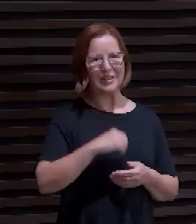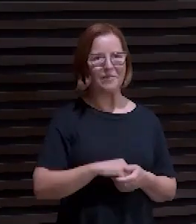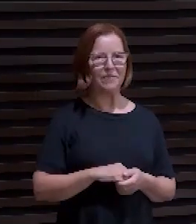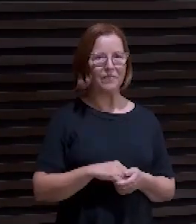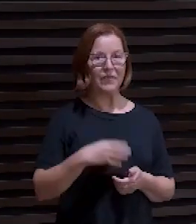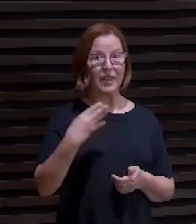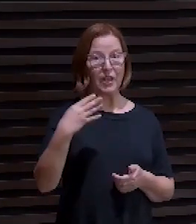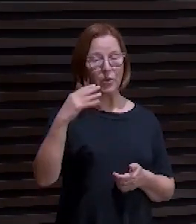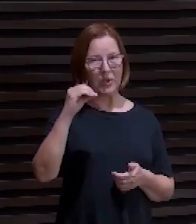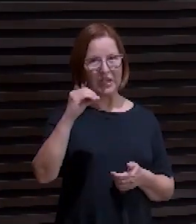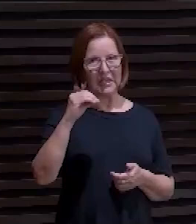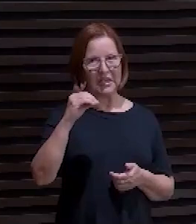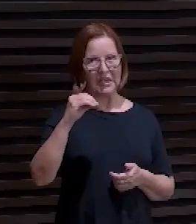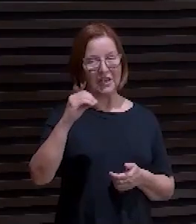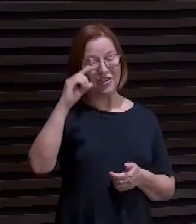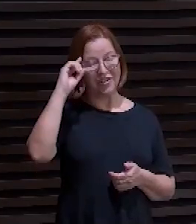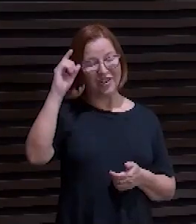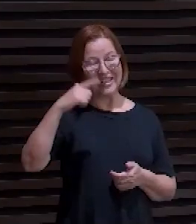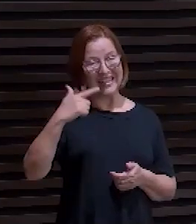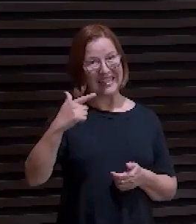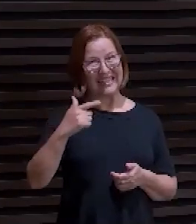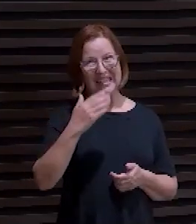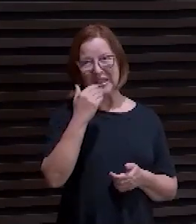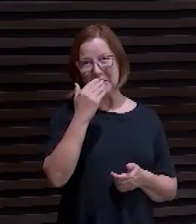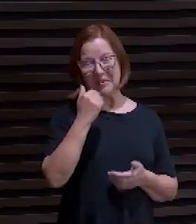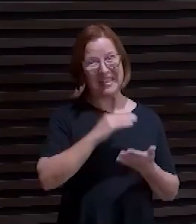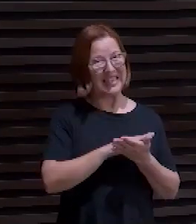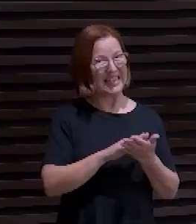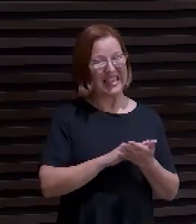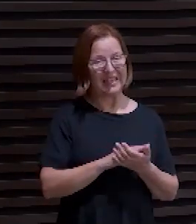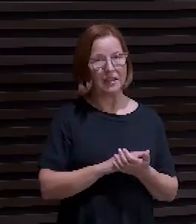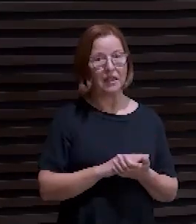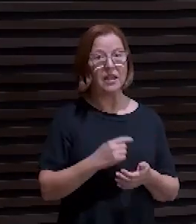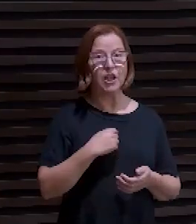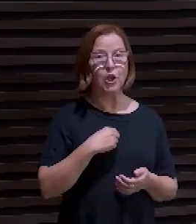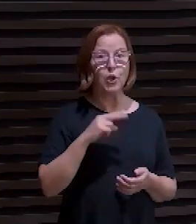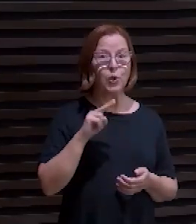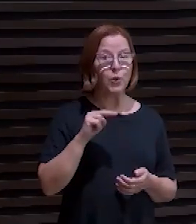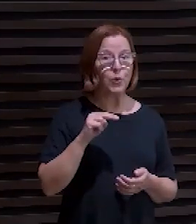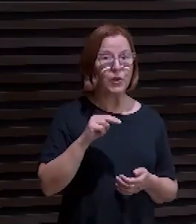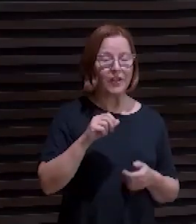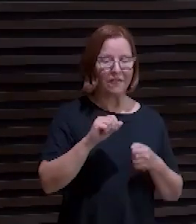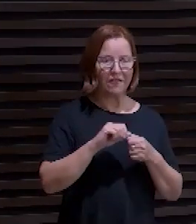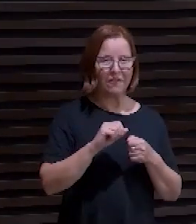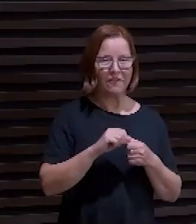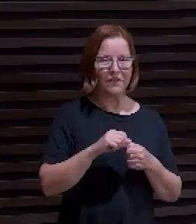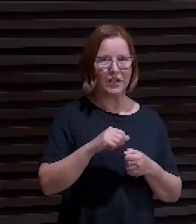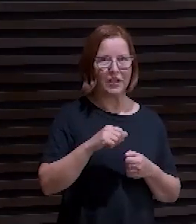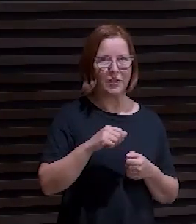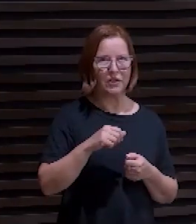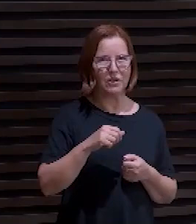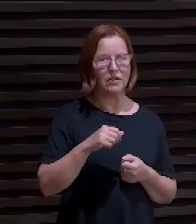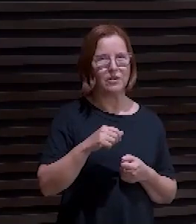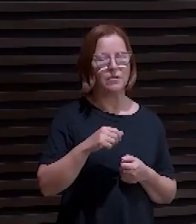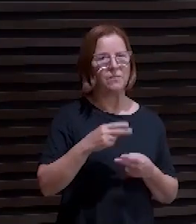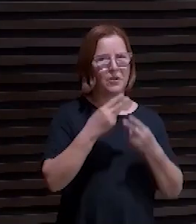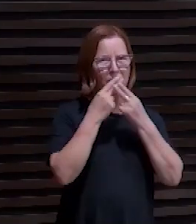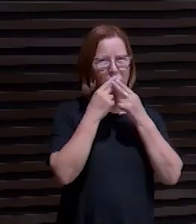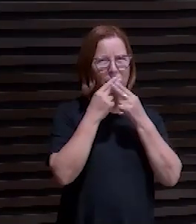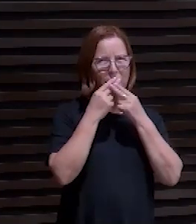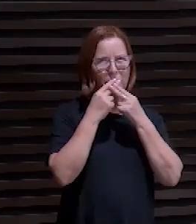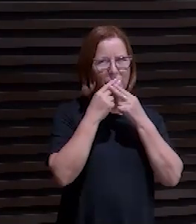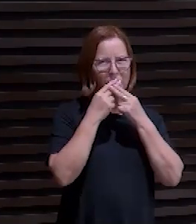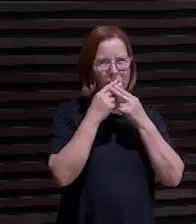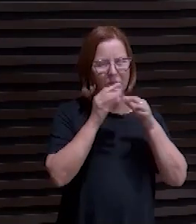40 dias sem comer. Eu nunca fiz um jejum tão longo. O jejum mais longo